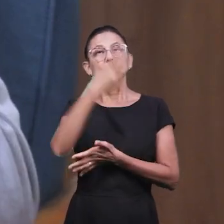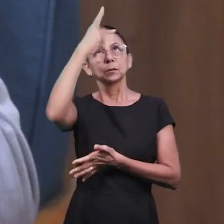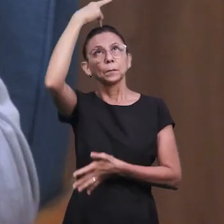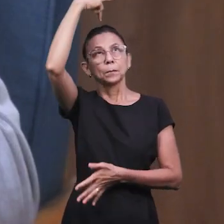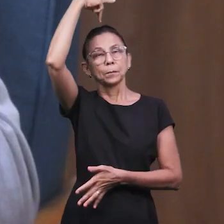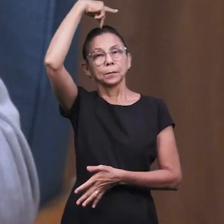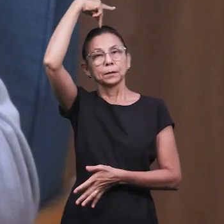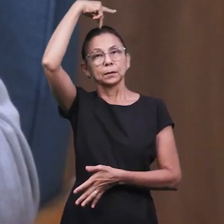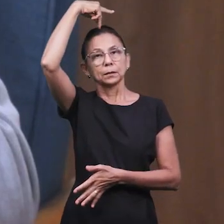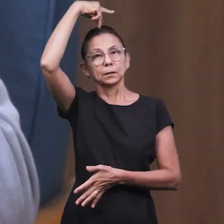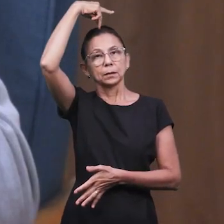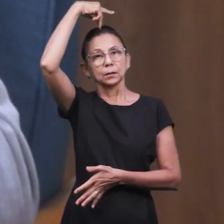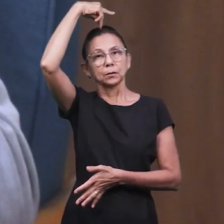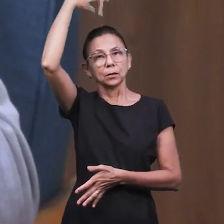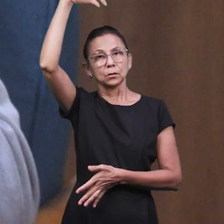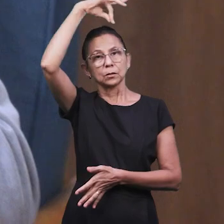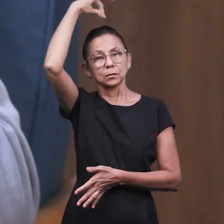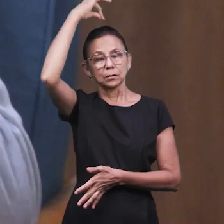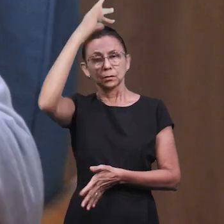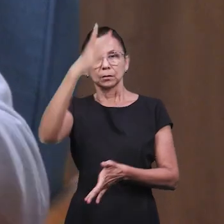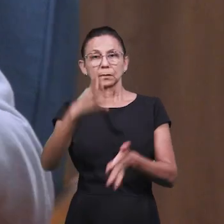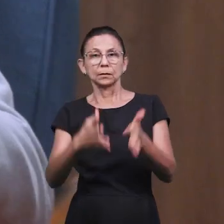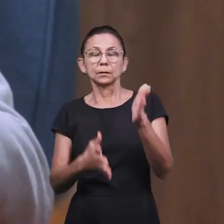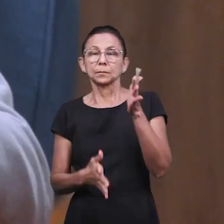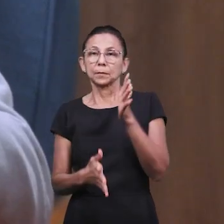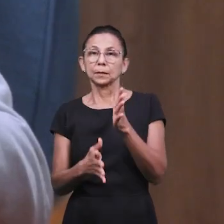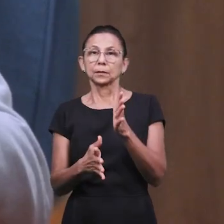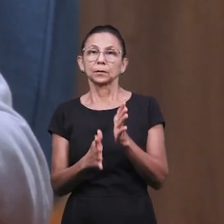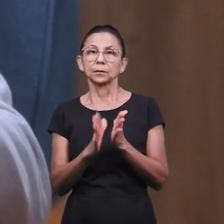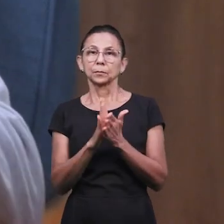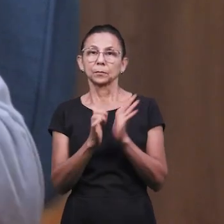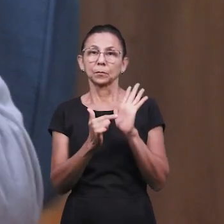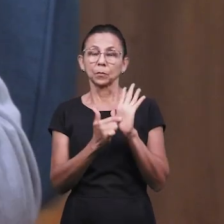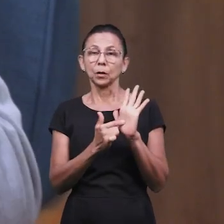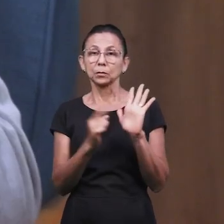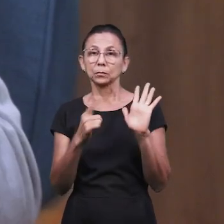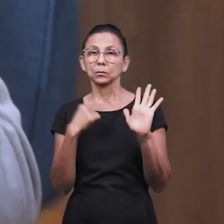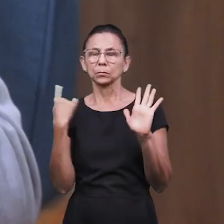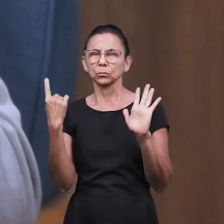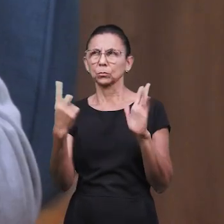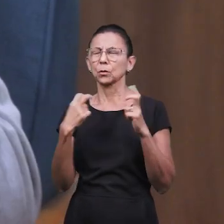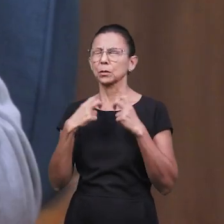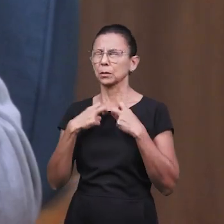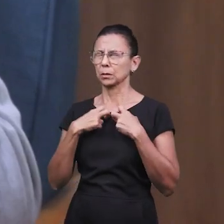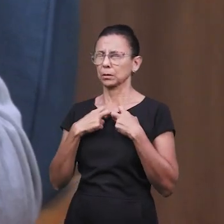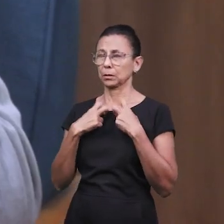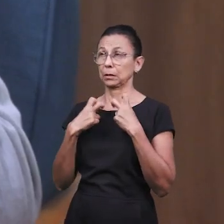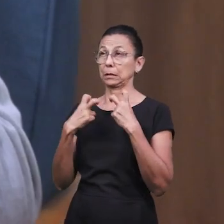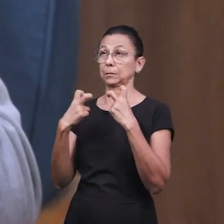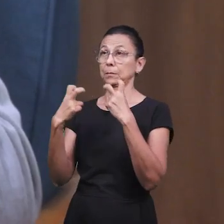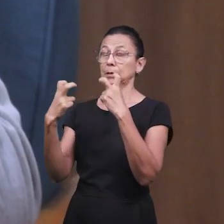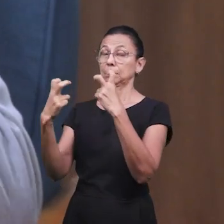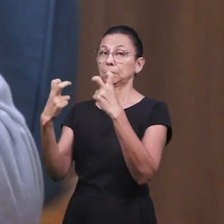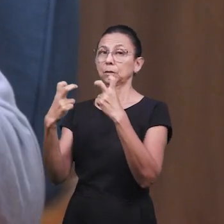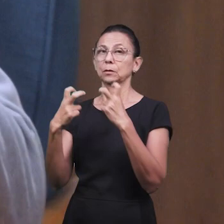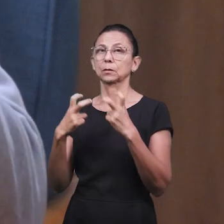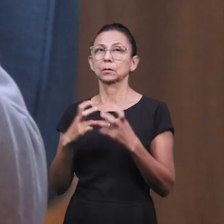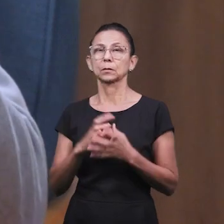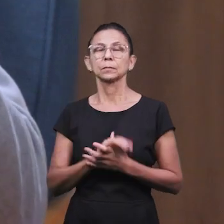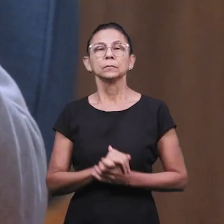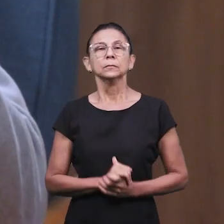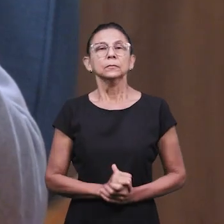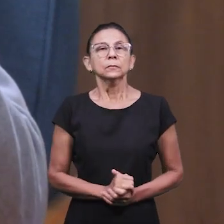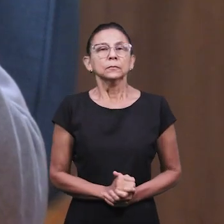quando nós clamamos, e é bíblico isso, né? isso não é uma